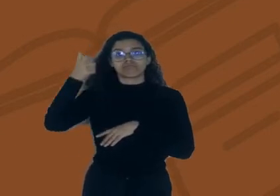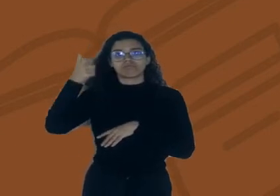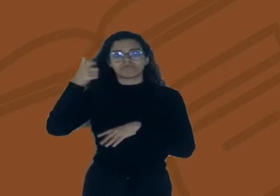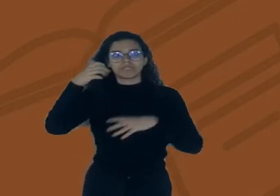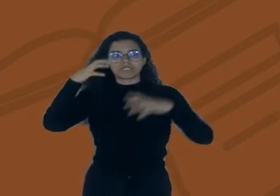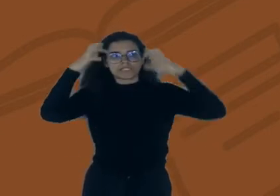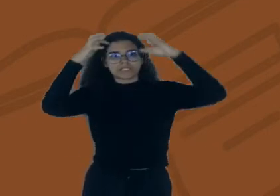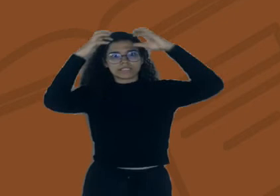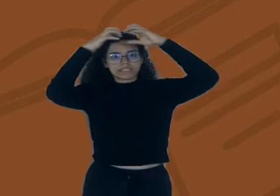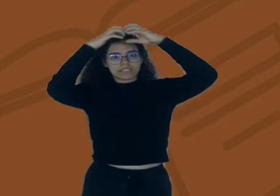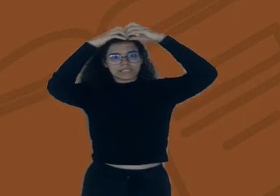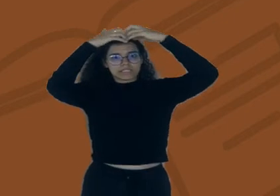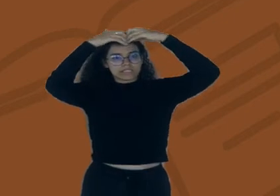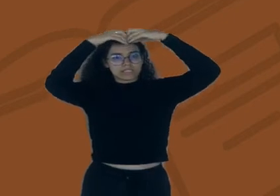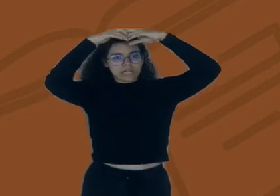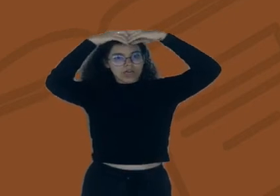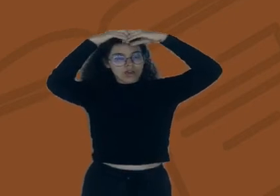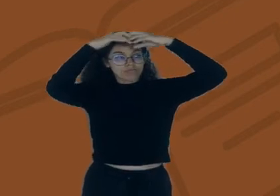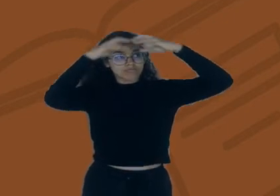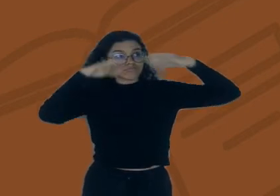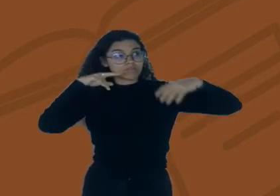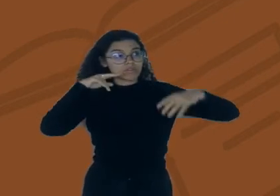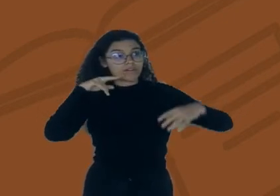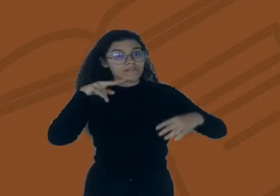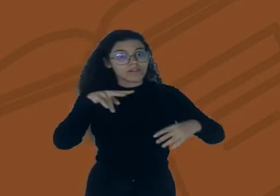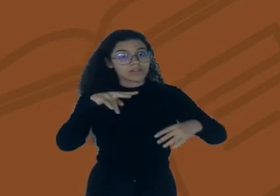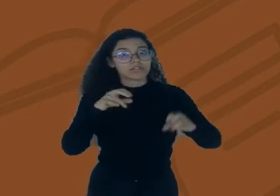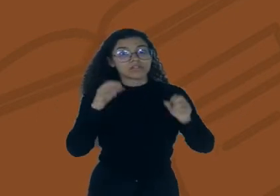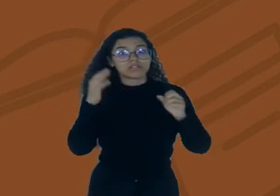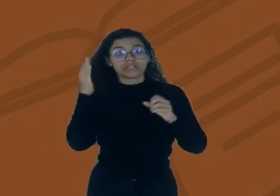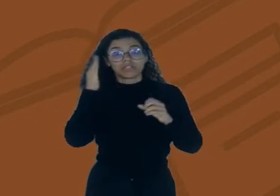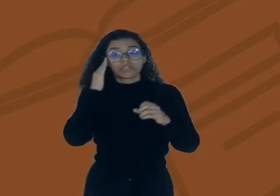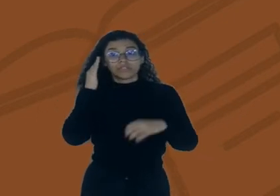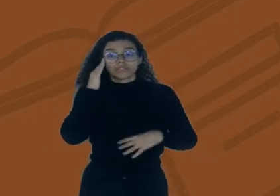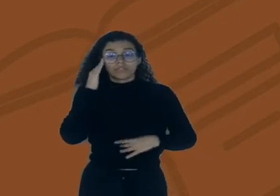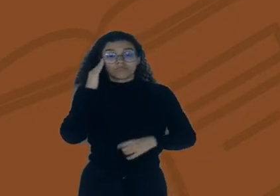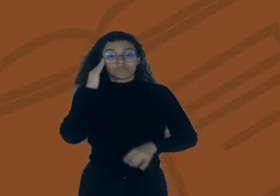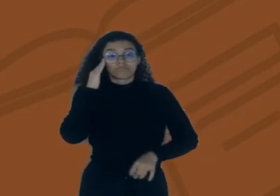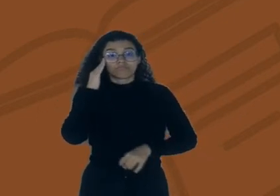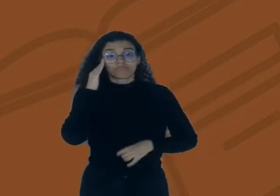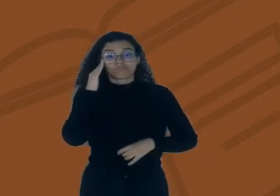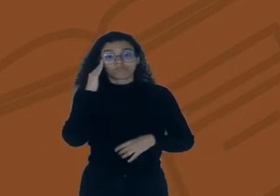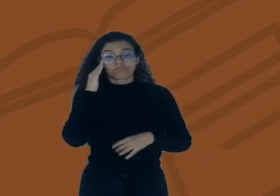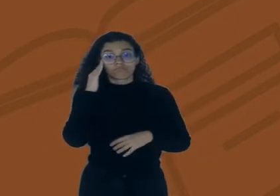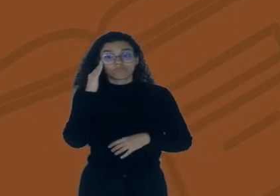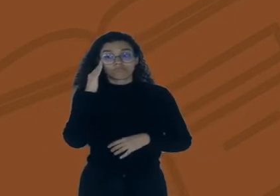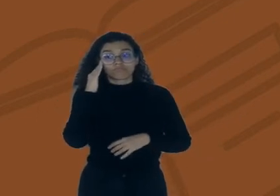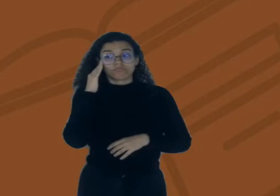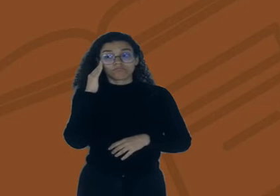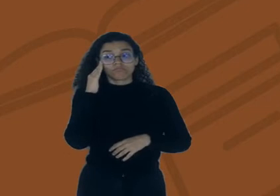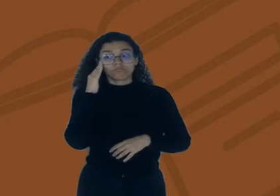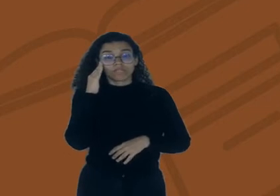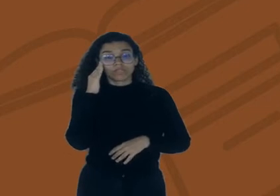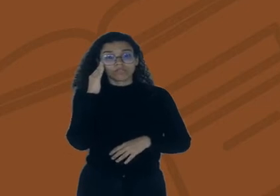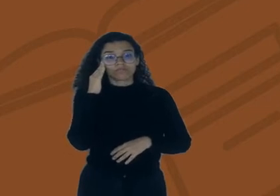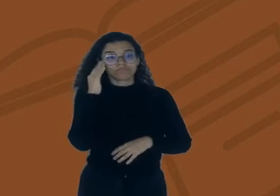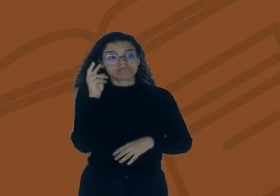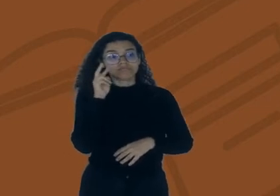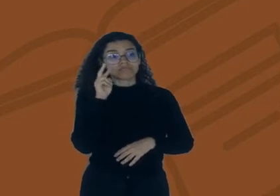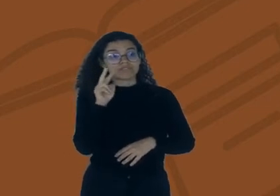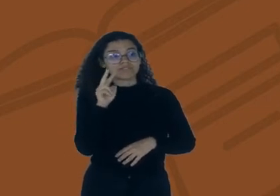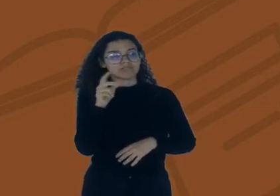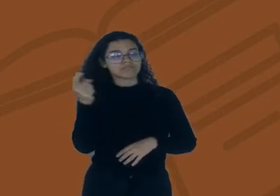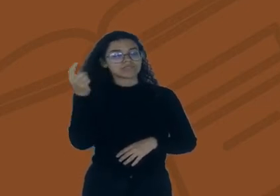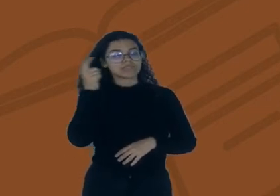captou, usada de tiro, por exemplo. Ele processou, interpretou aquele estímulo, disse, perigo,